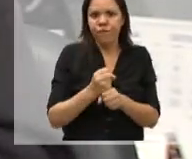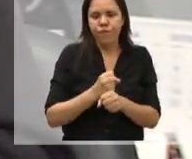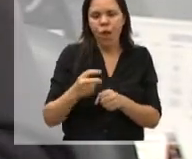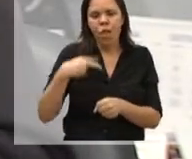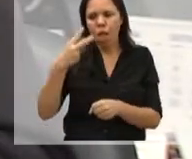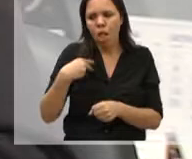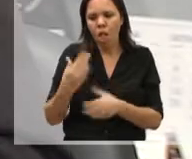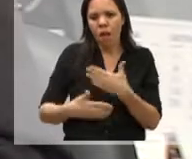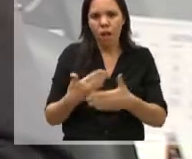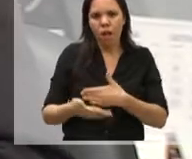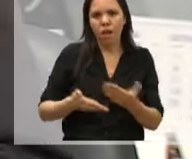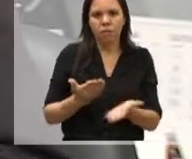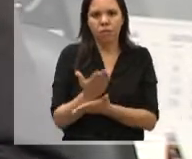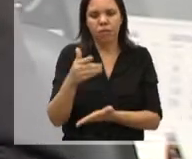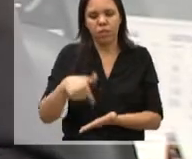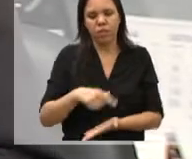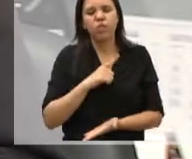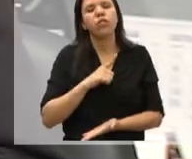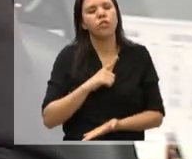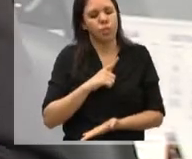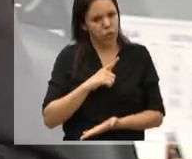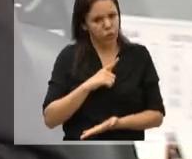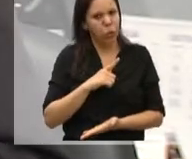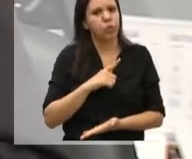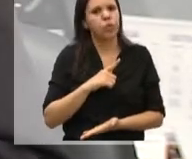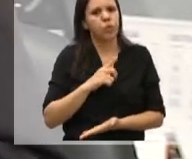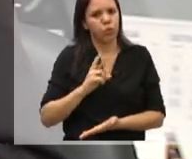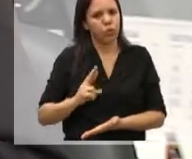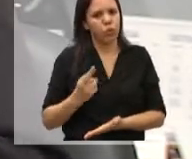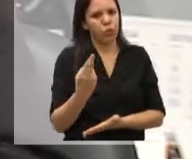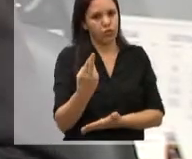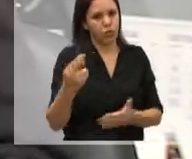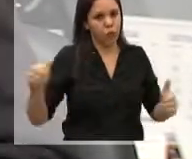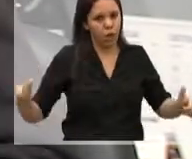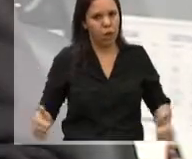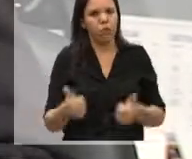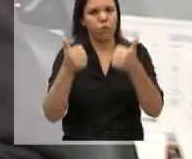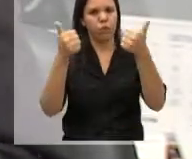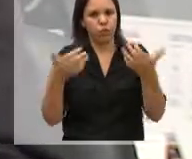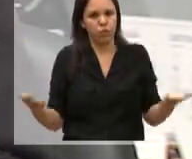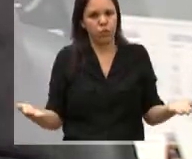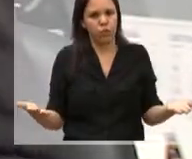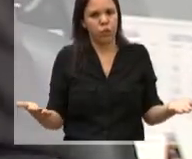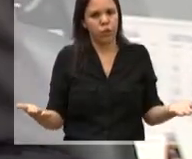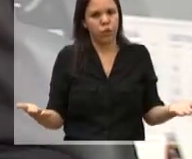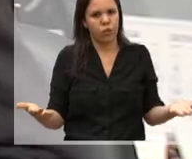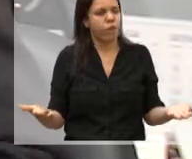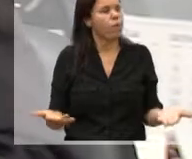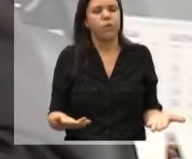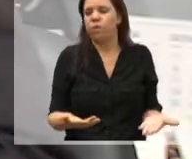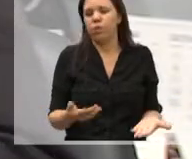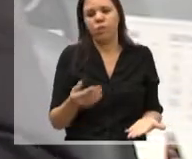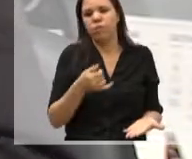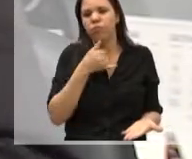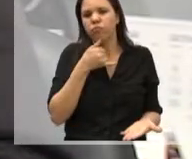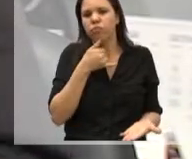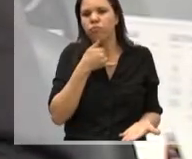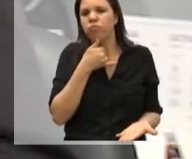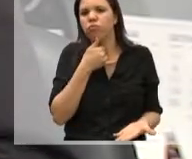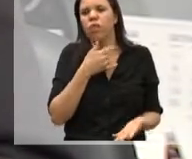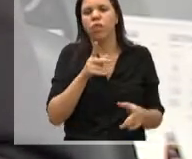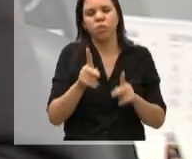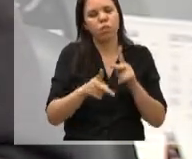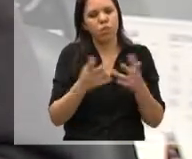a gente tem tido esta resposta altamente positiva. E a gente procura sempre não decepcionar as pessoas. E eu